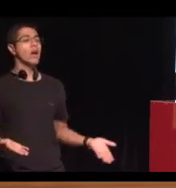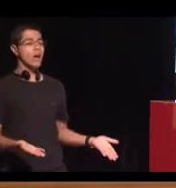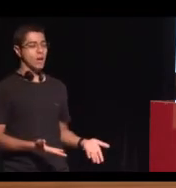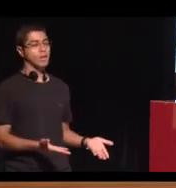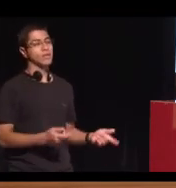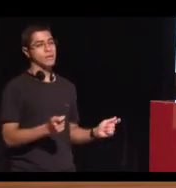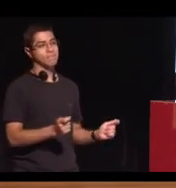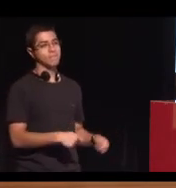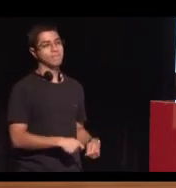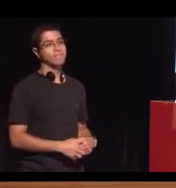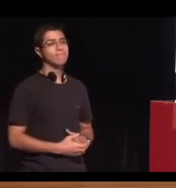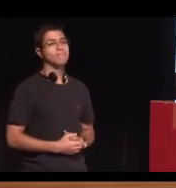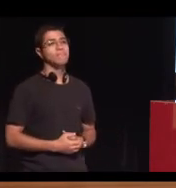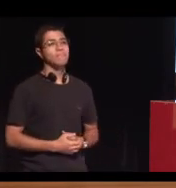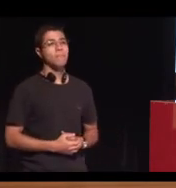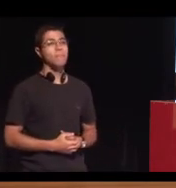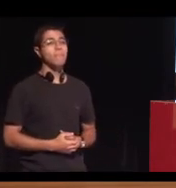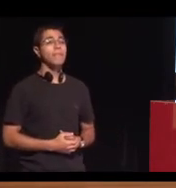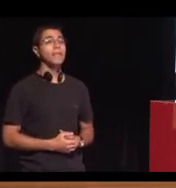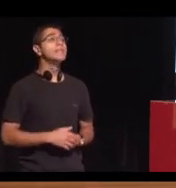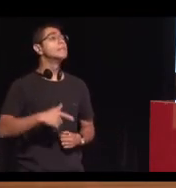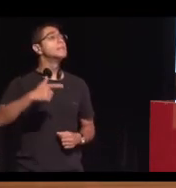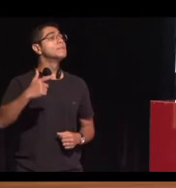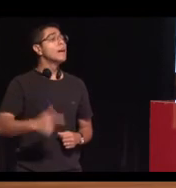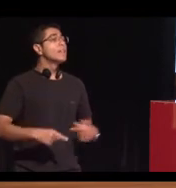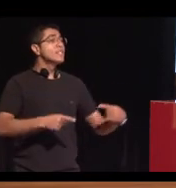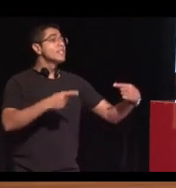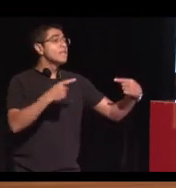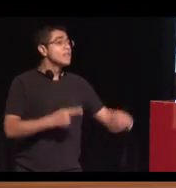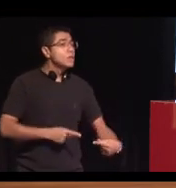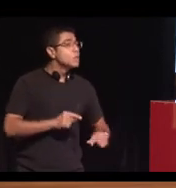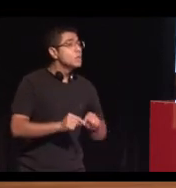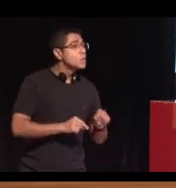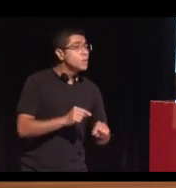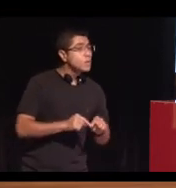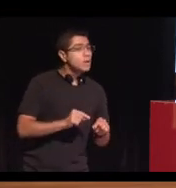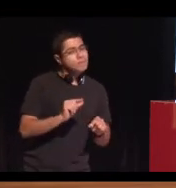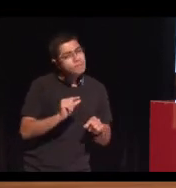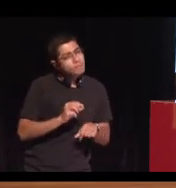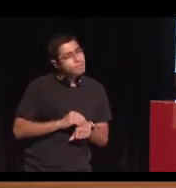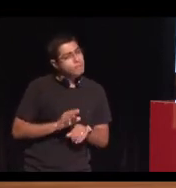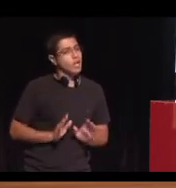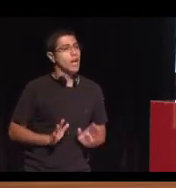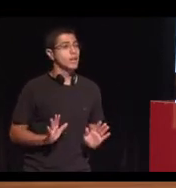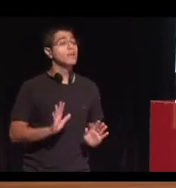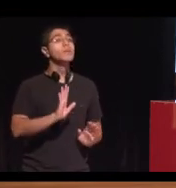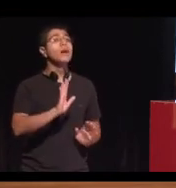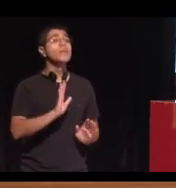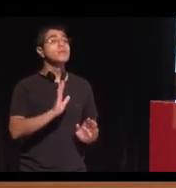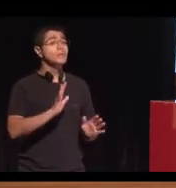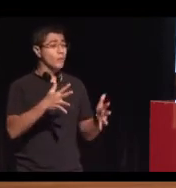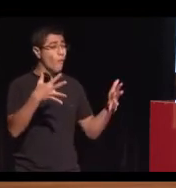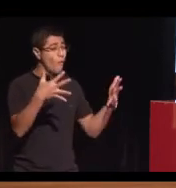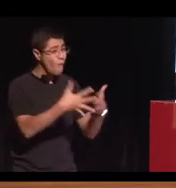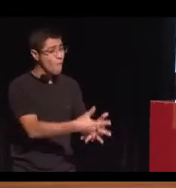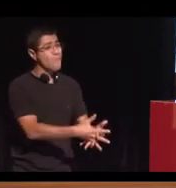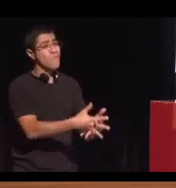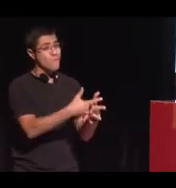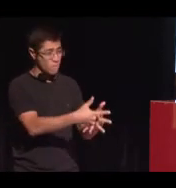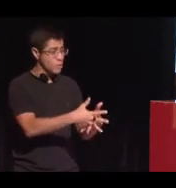Tá, e quais foram os desafios, né? A gente já deu alguns spoilers, mas a complexidade do negócio era algo que